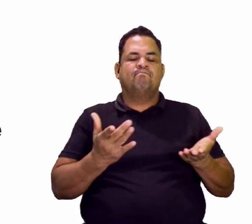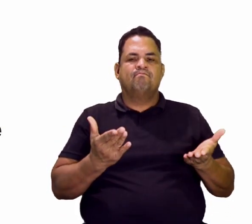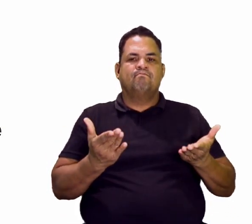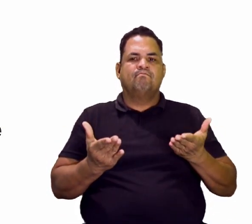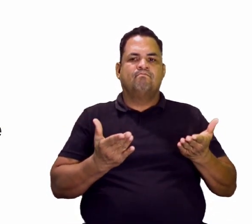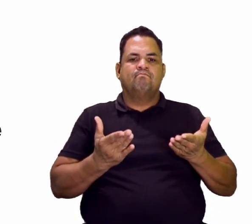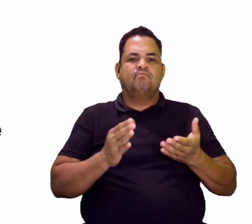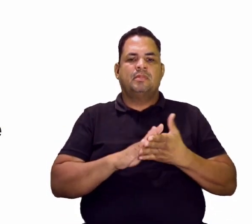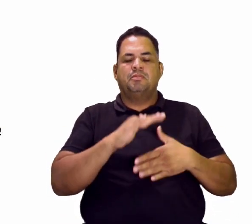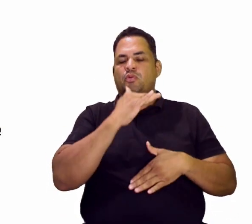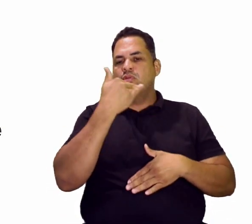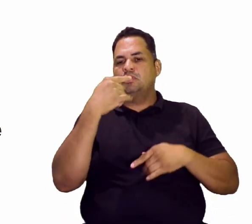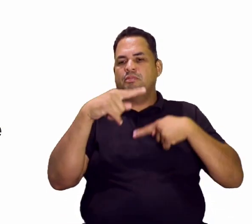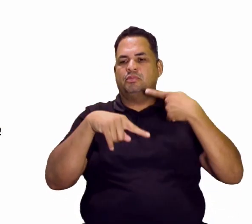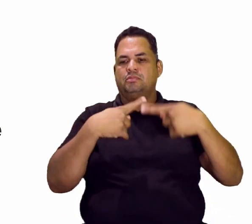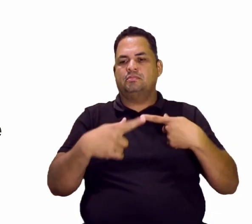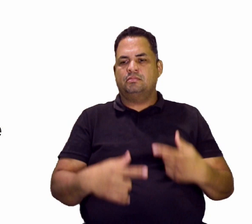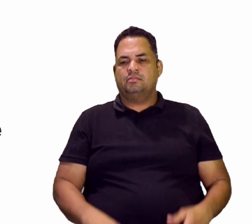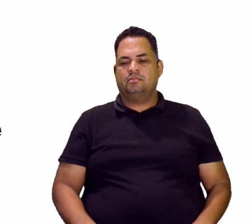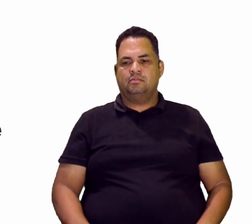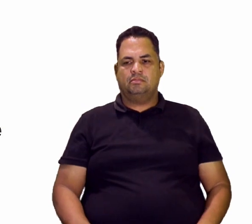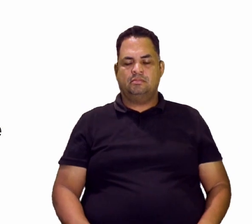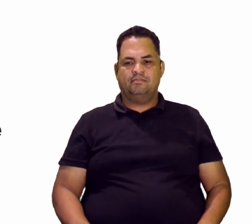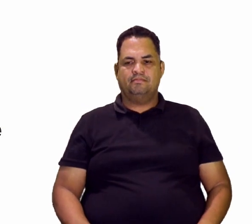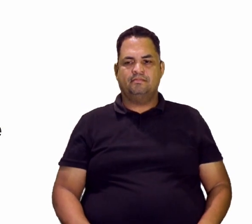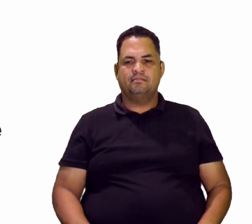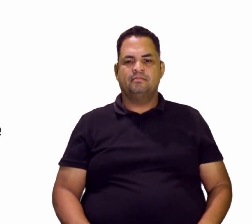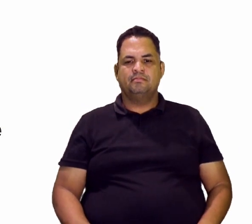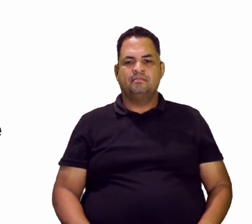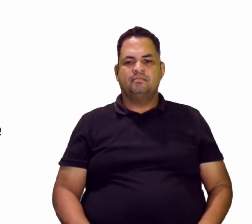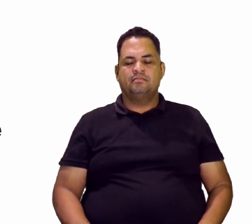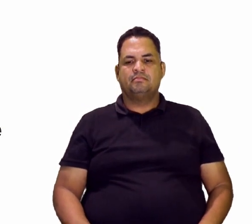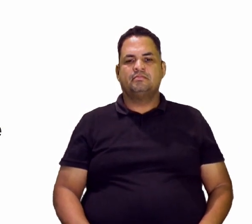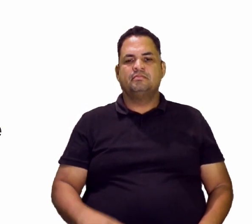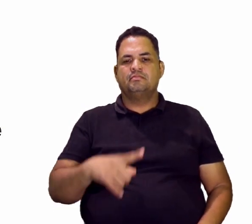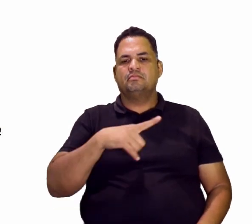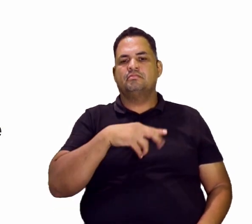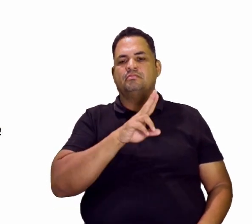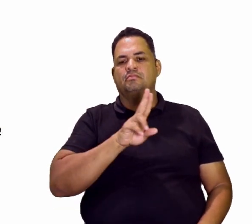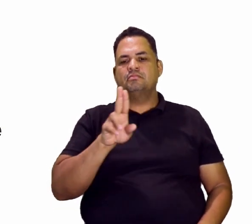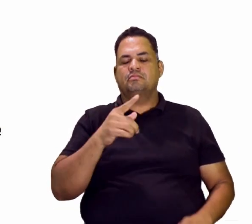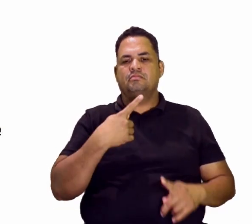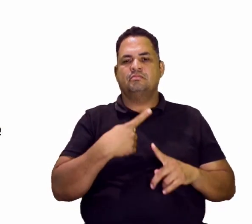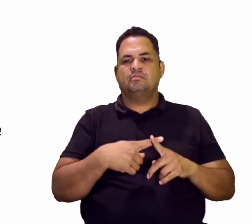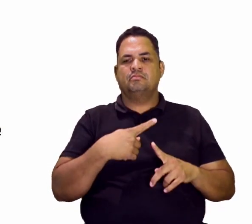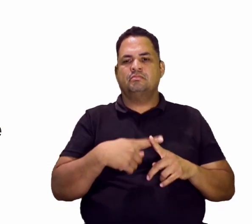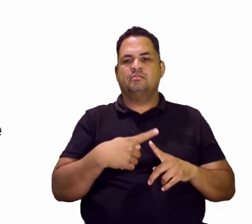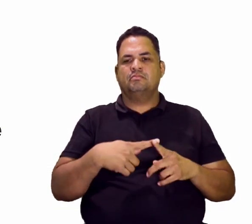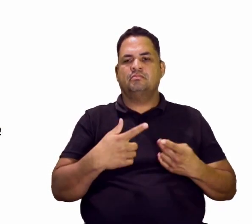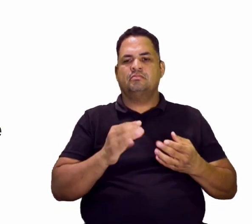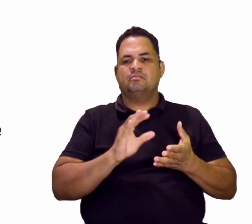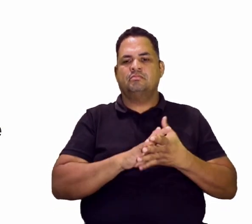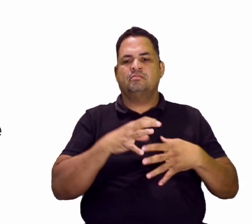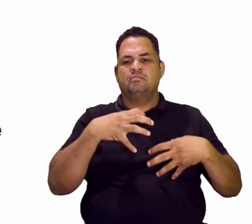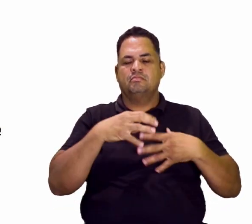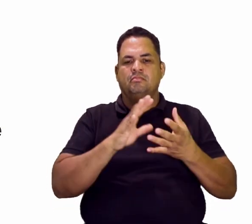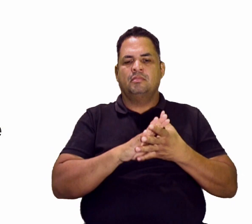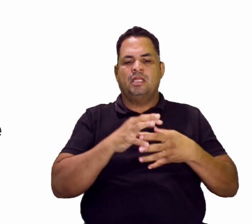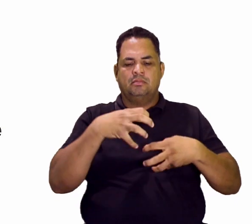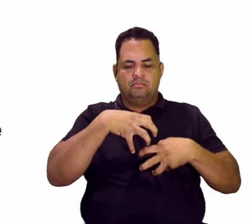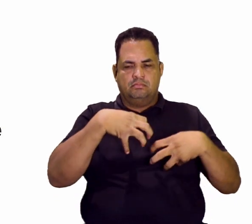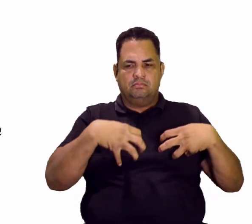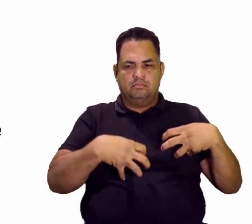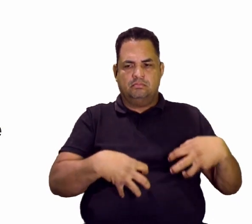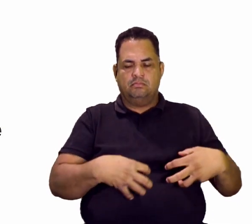infelizmente, a óbito, né? Vamos lá, então esse vírus da hepatite recebe esse nome justamente porque ele tem um órgão específico que